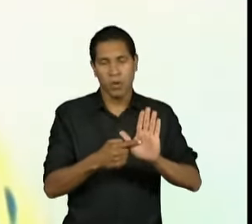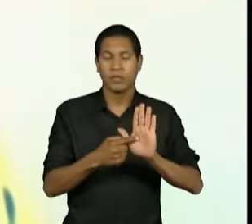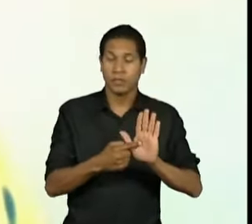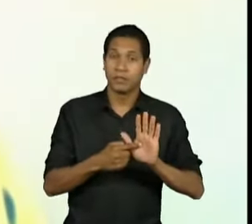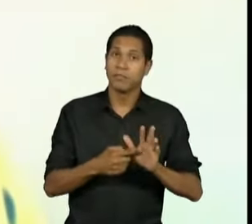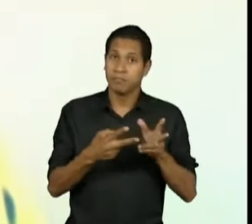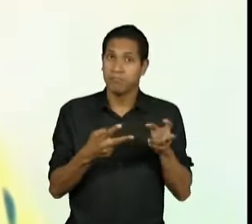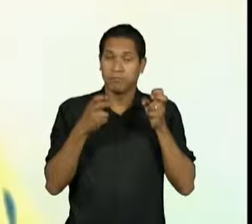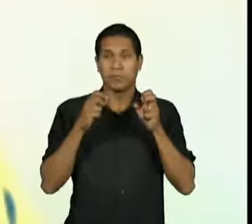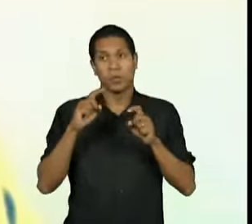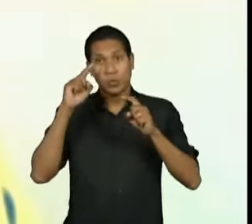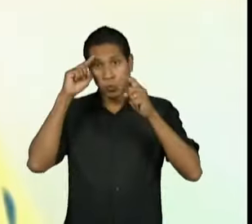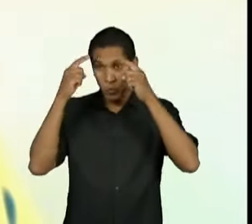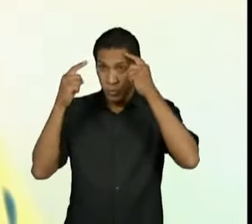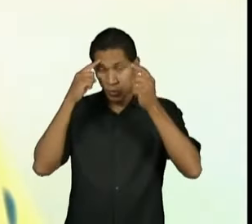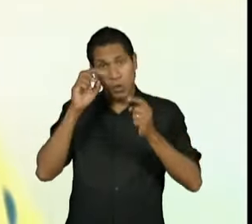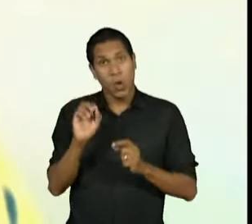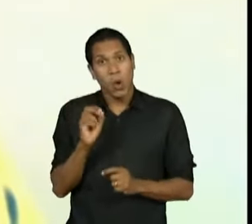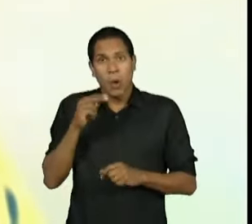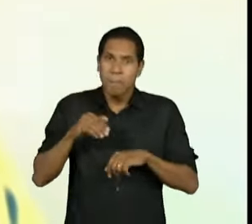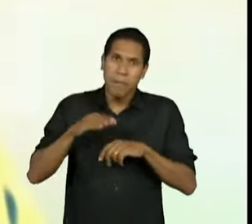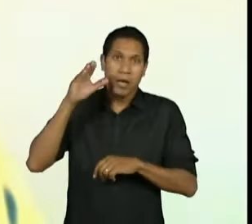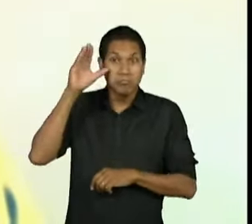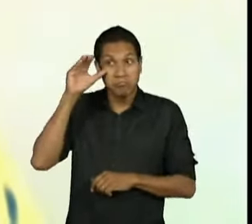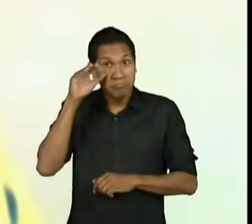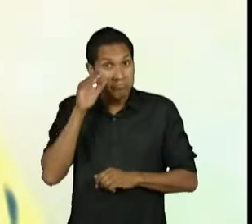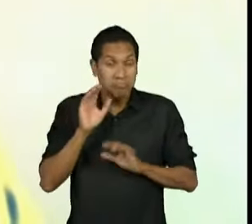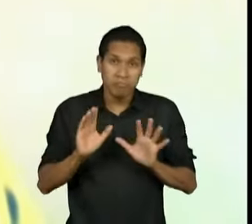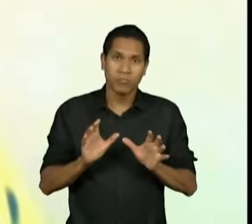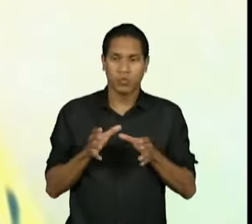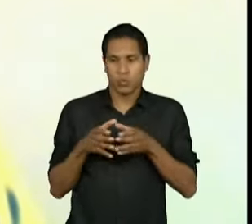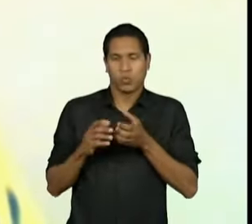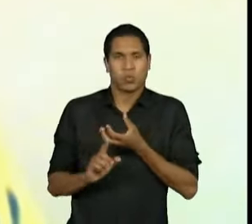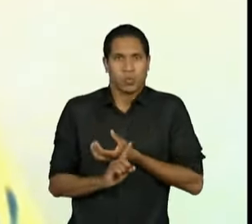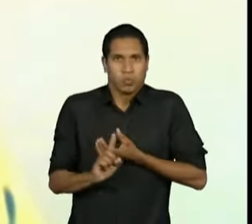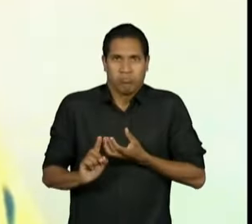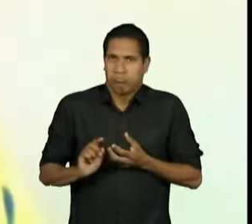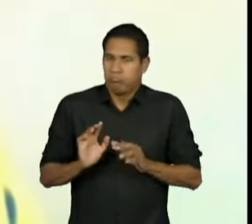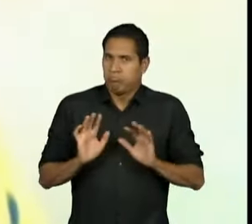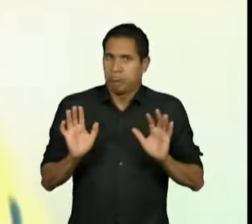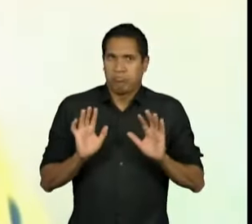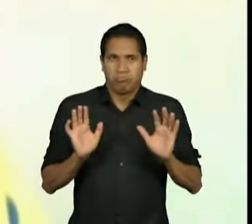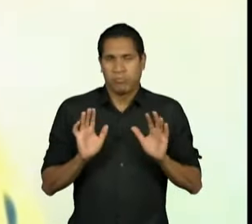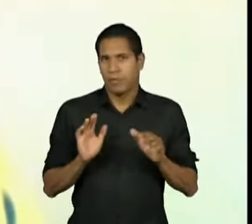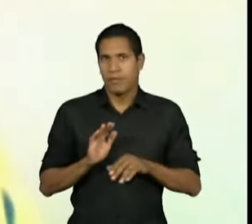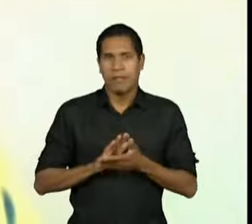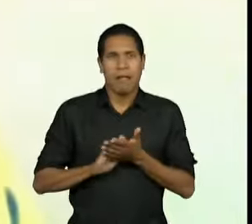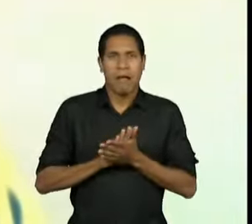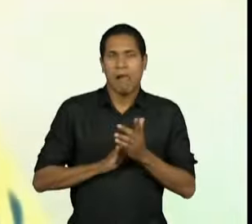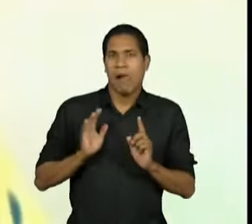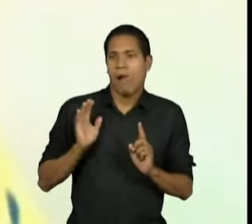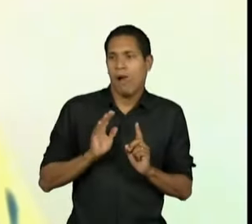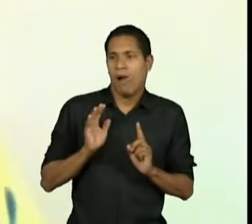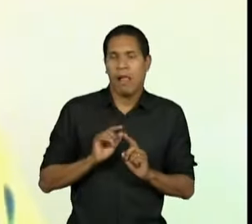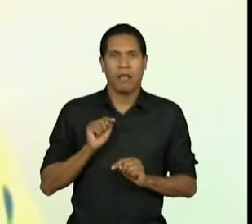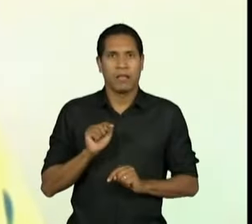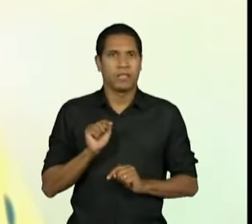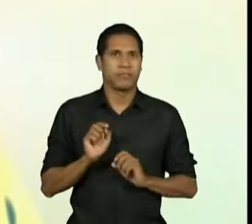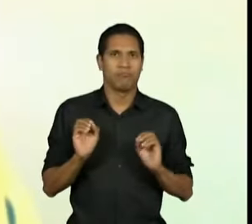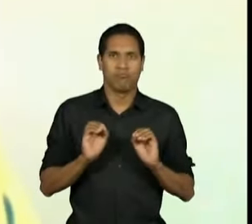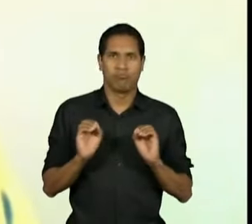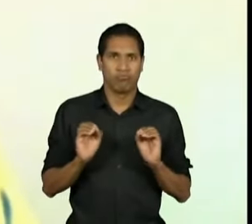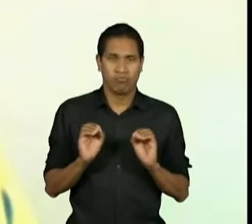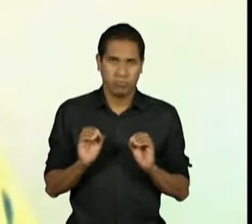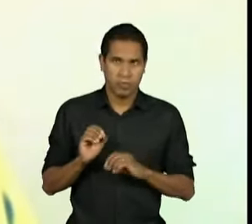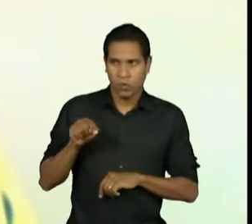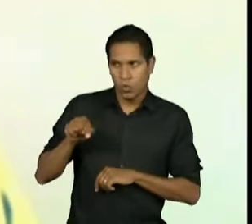ou que vai despertar mais curiosidade. O conselho não tem nenhuma gerência sobre isso, porque não foi o